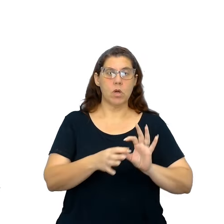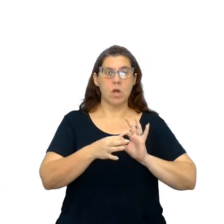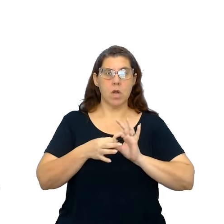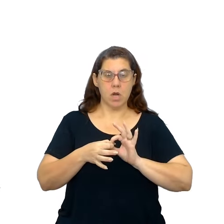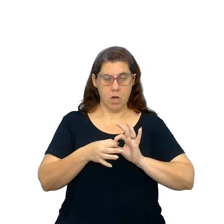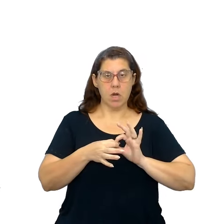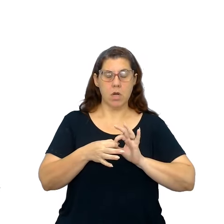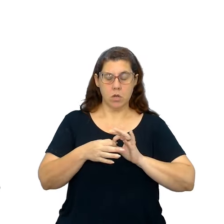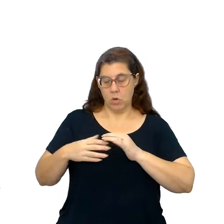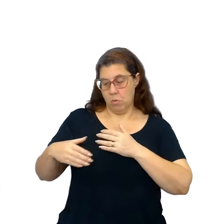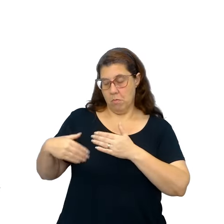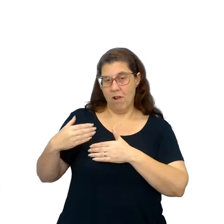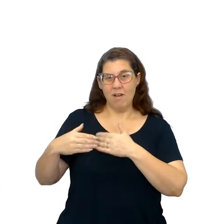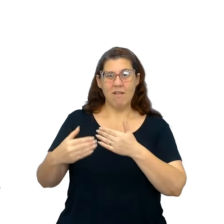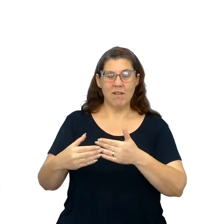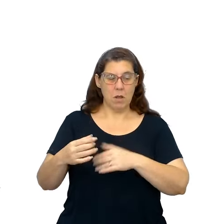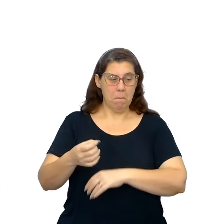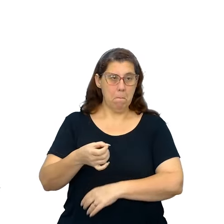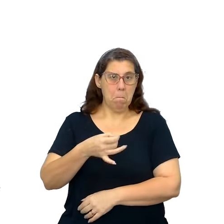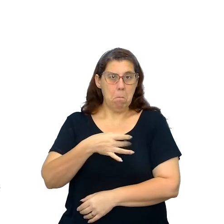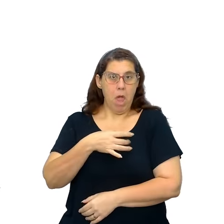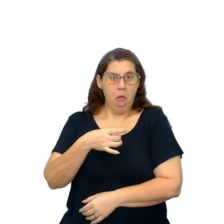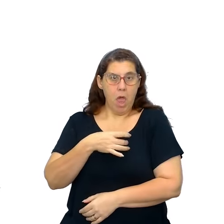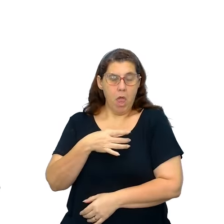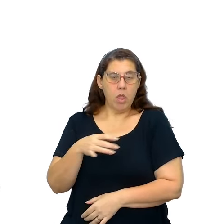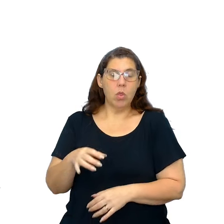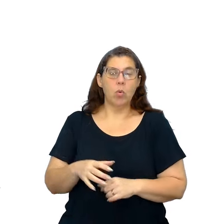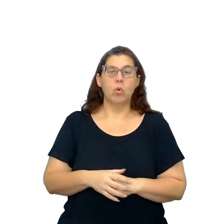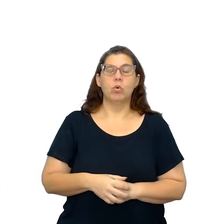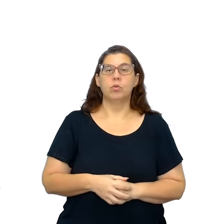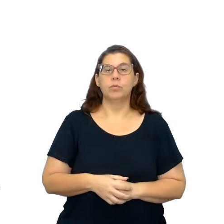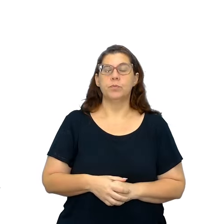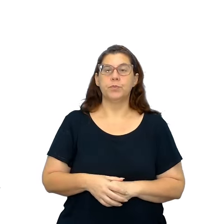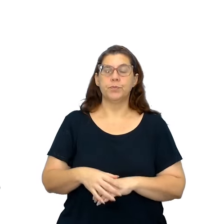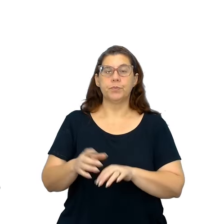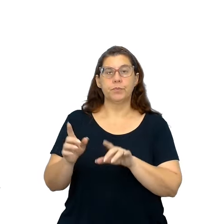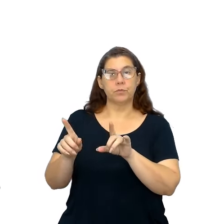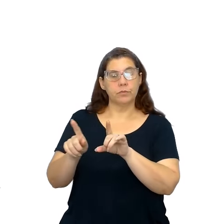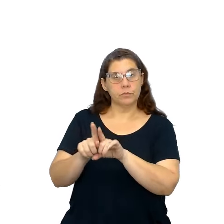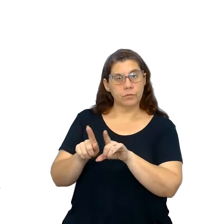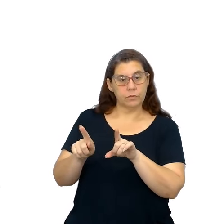entrelaçados aí num processo de medo, num processo de